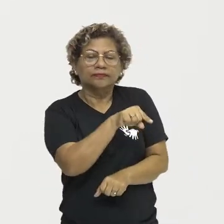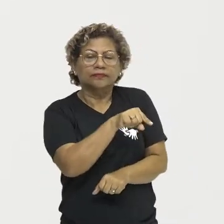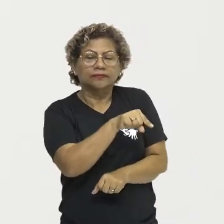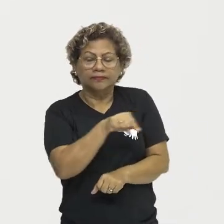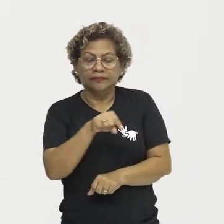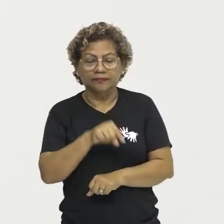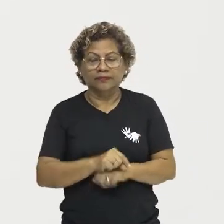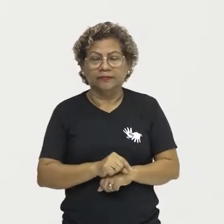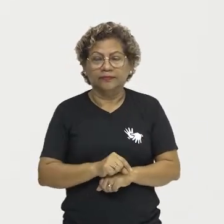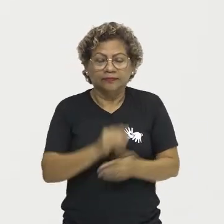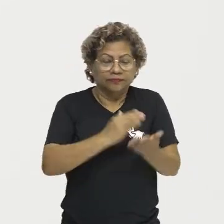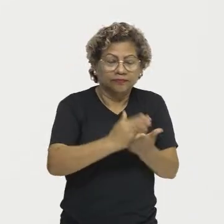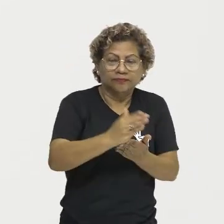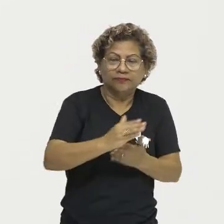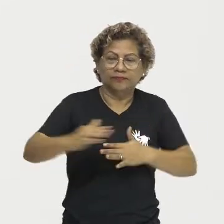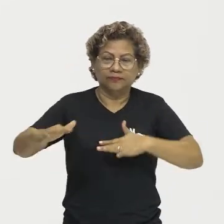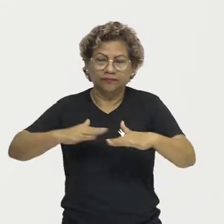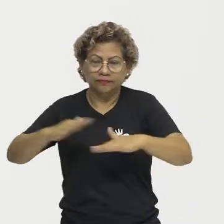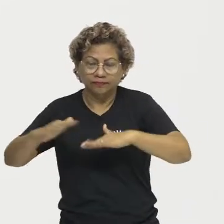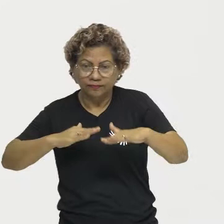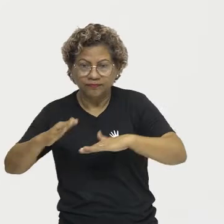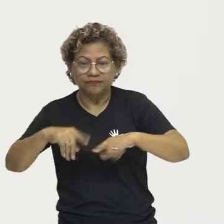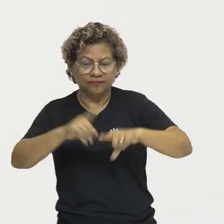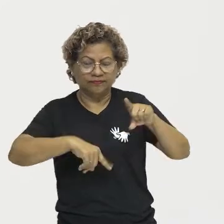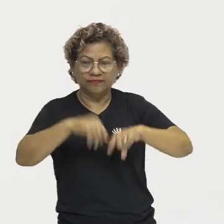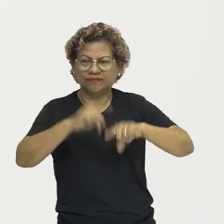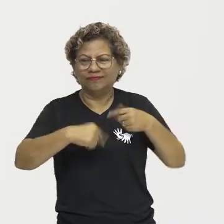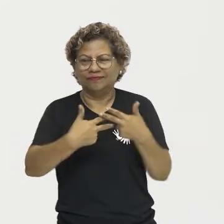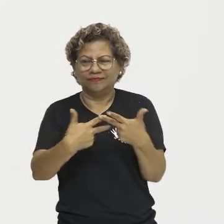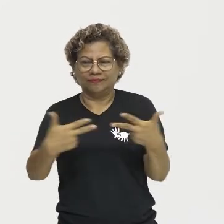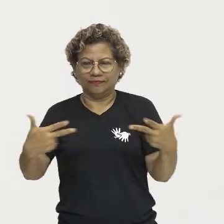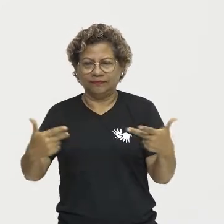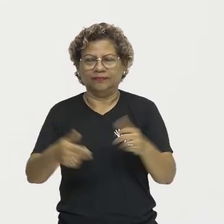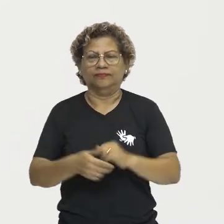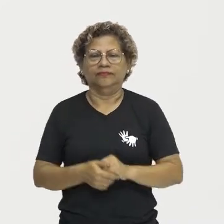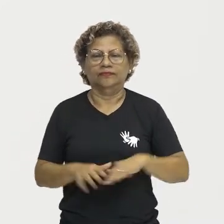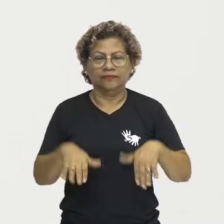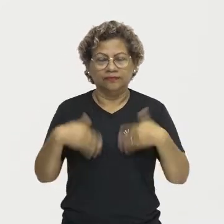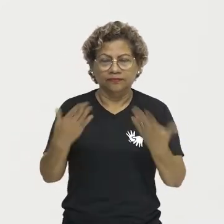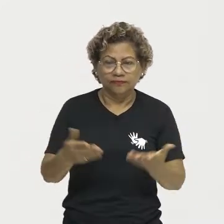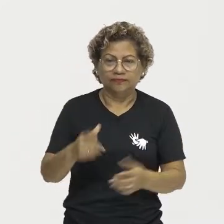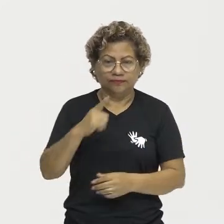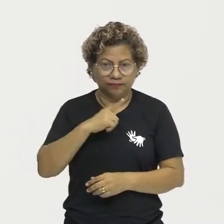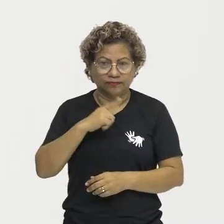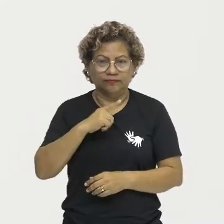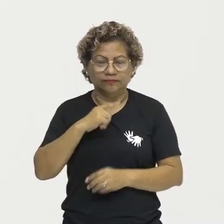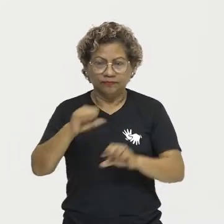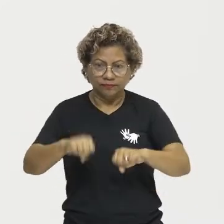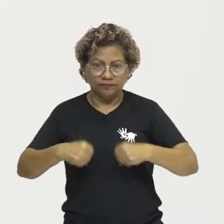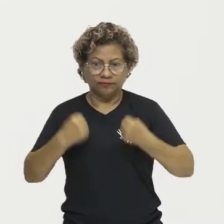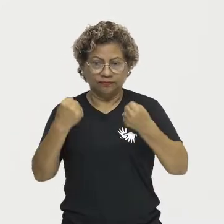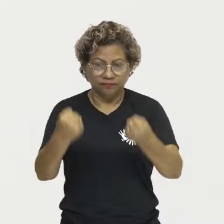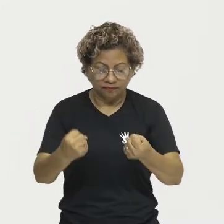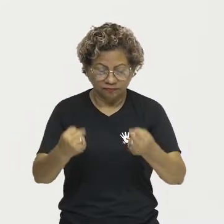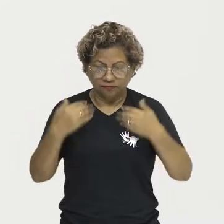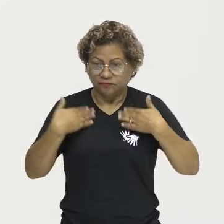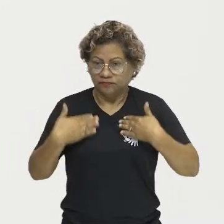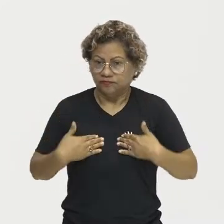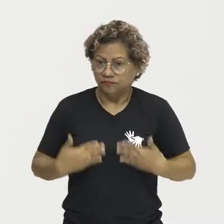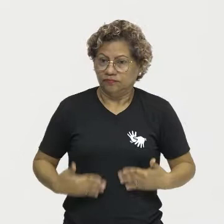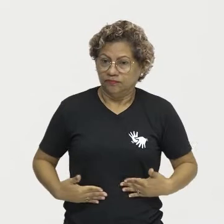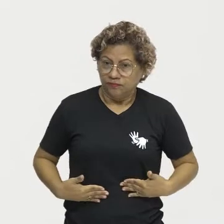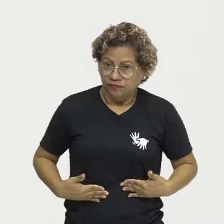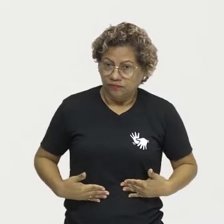corpos, tá certo? Então, quando eu aplico uma força em um corpo, eu provoco